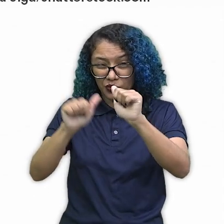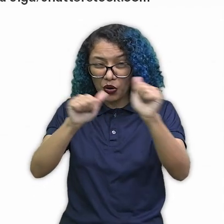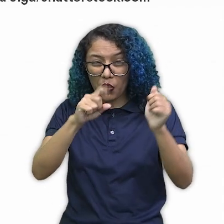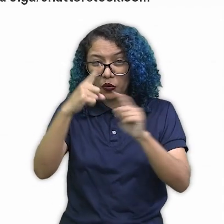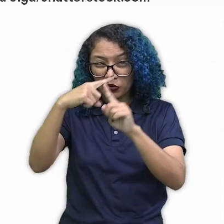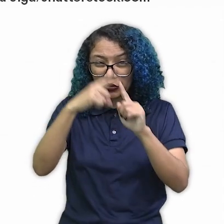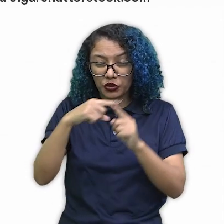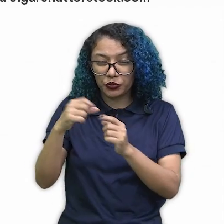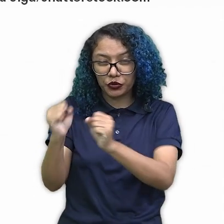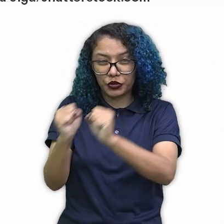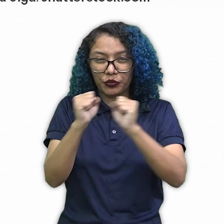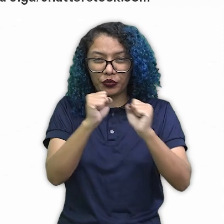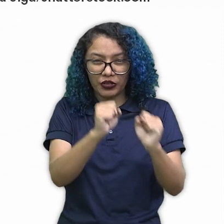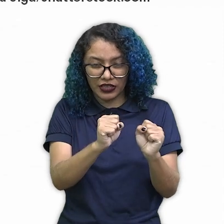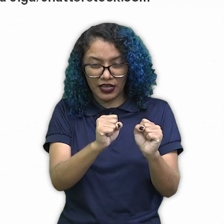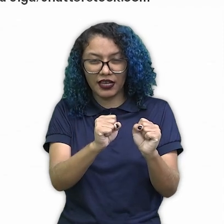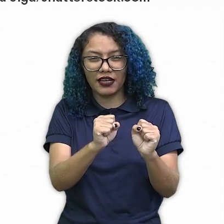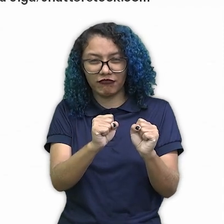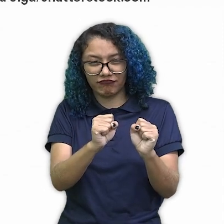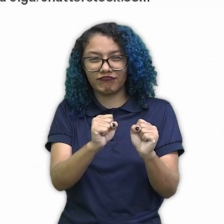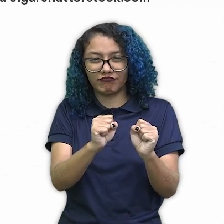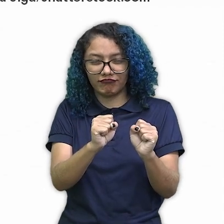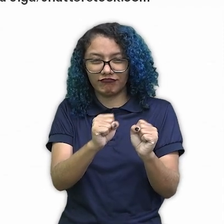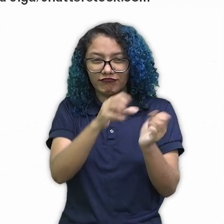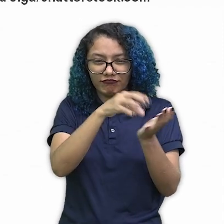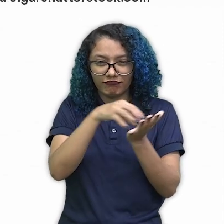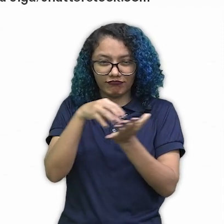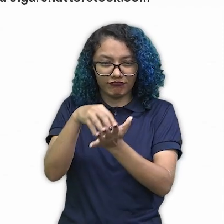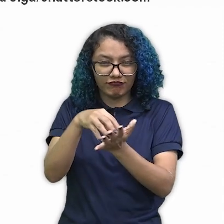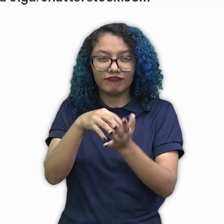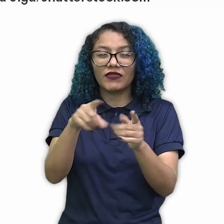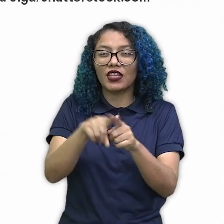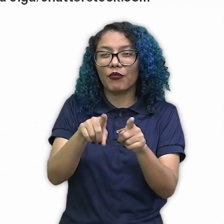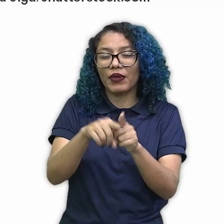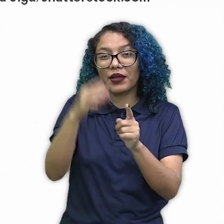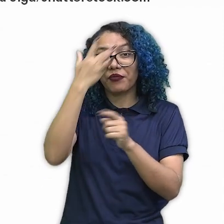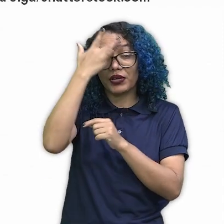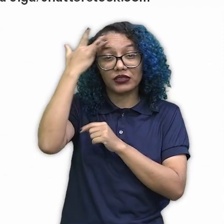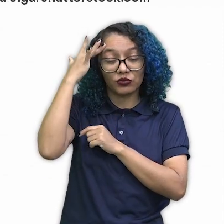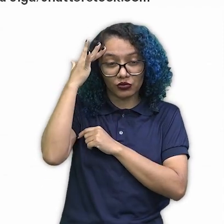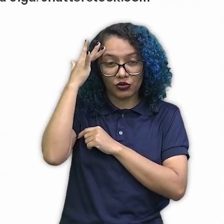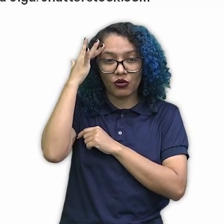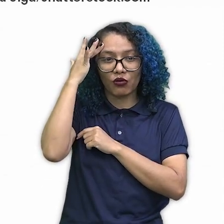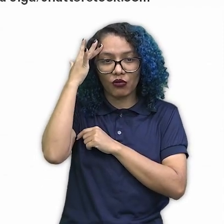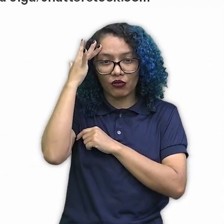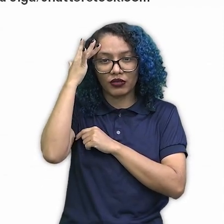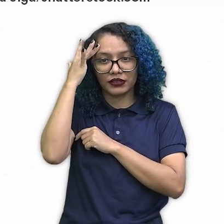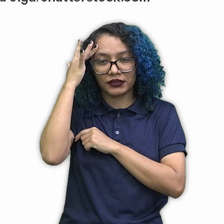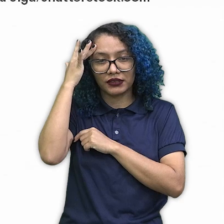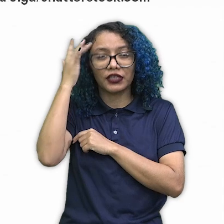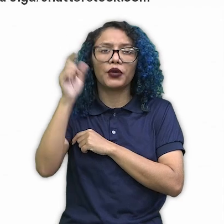lados, exercidos, olha só interessante, exercidos por pessoas, em geral,